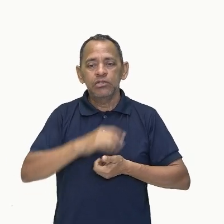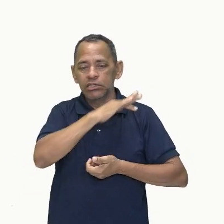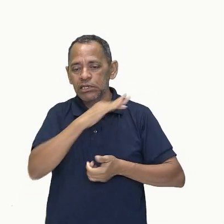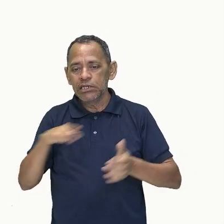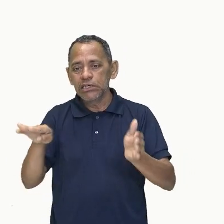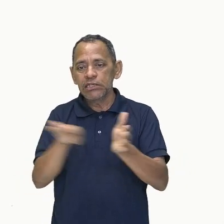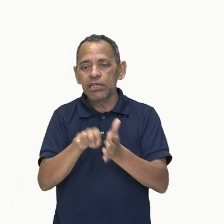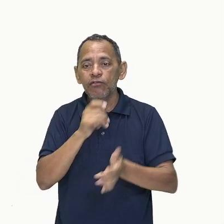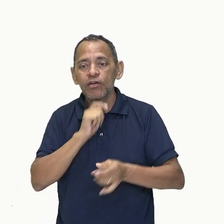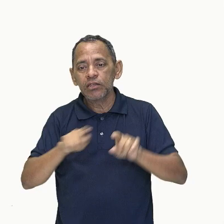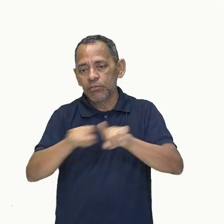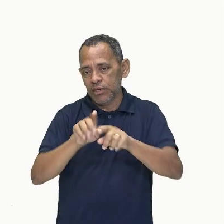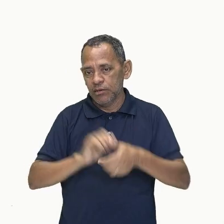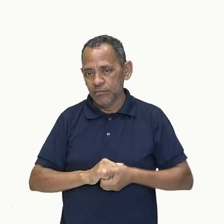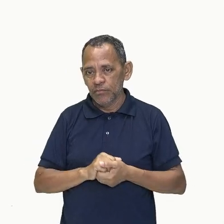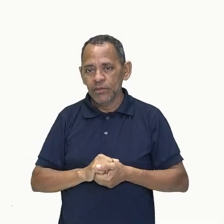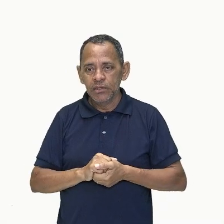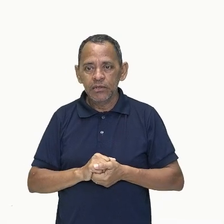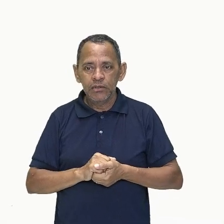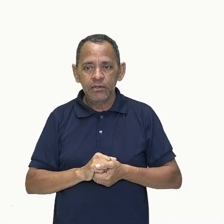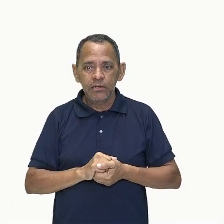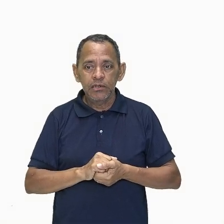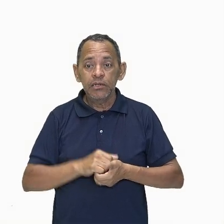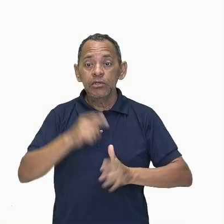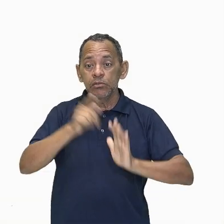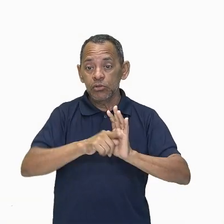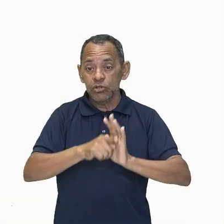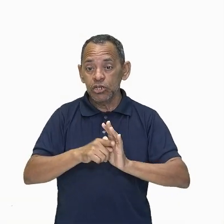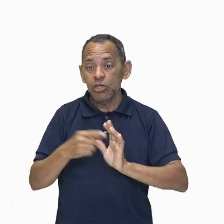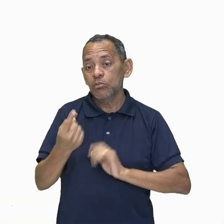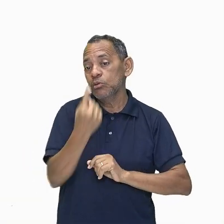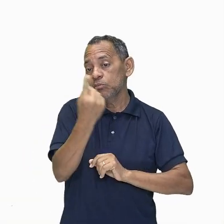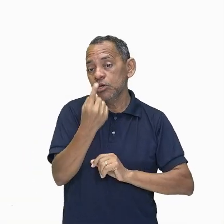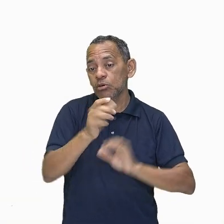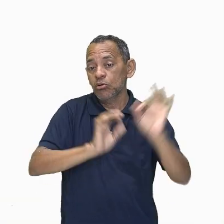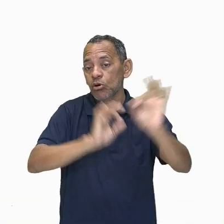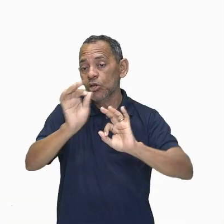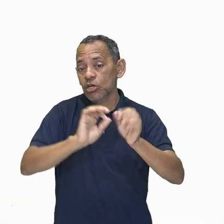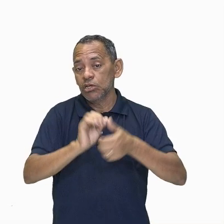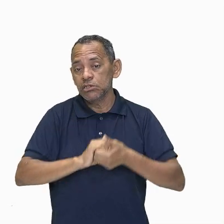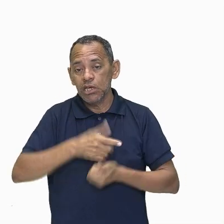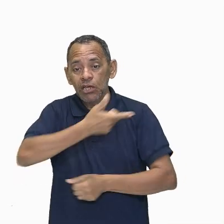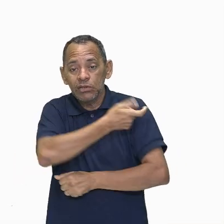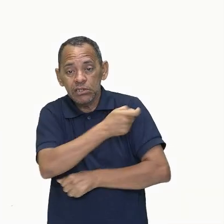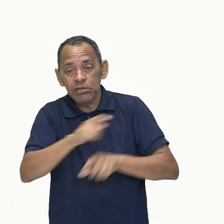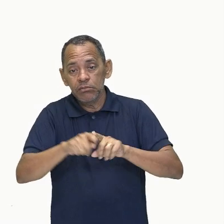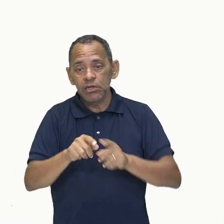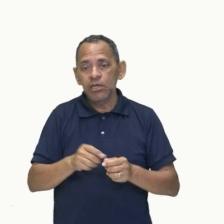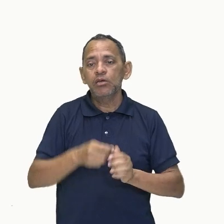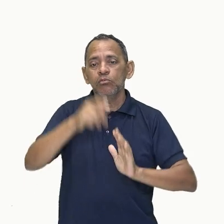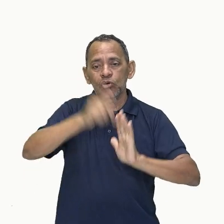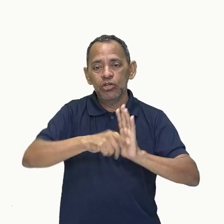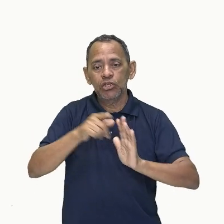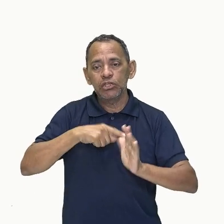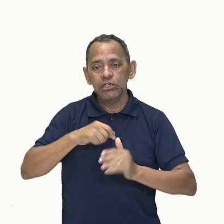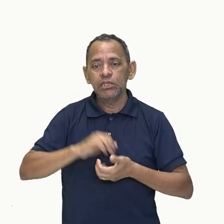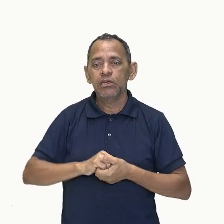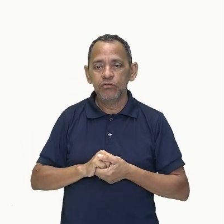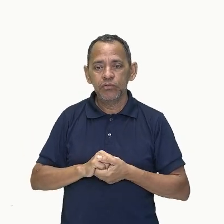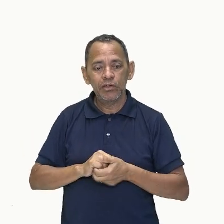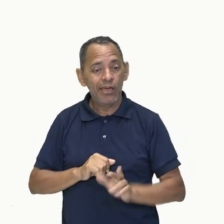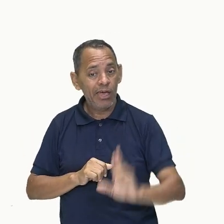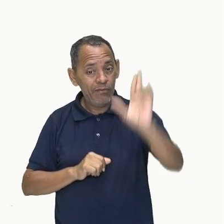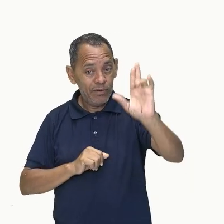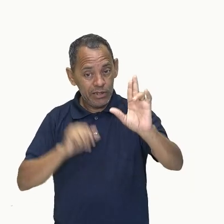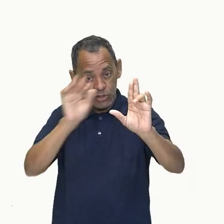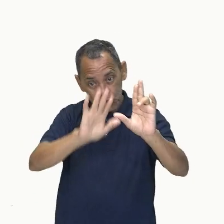eram os objetivos iniciais deste programa? Primeiro, coordenar as imunizações. O programa ele se tornou a referência nacional para todas